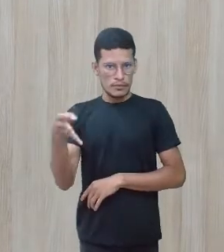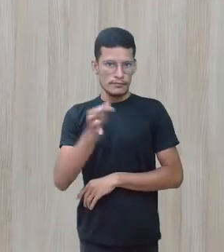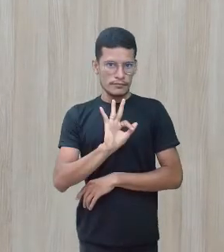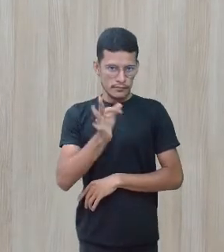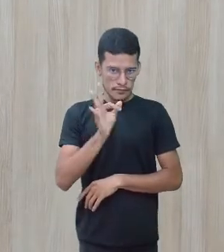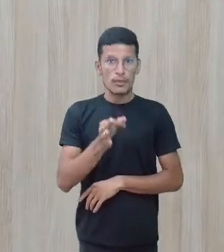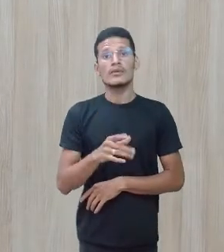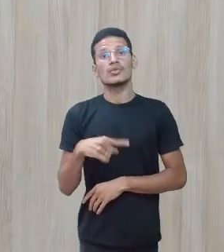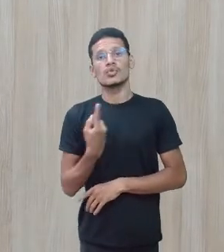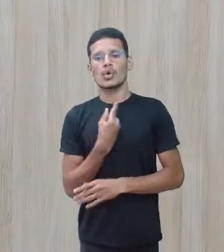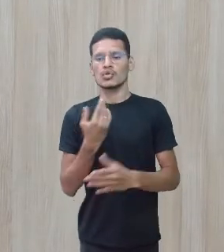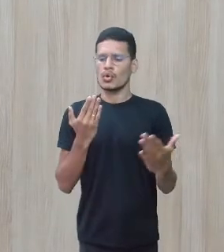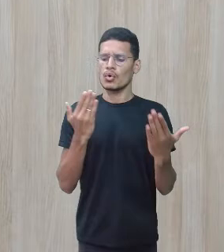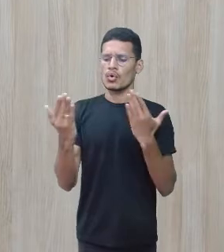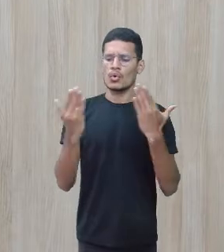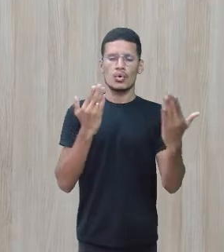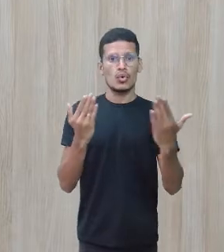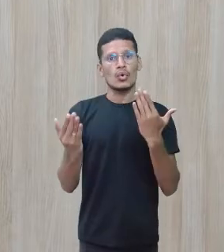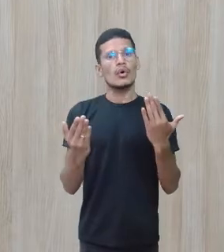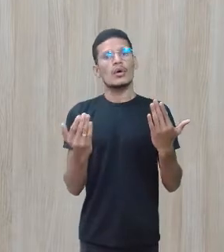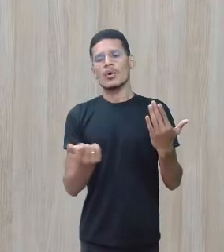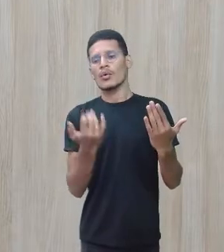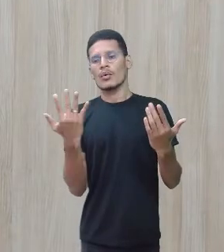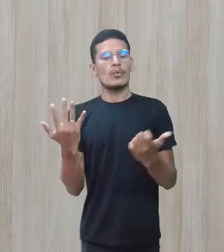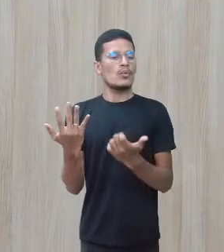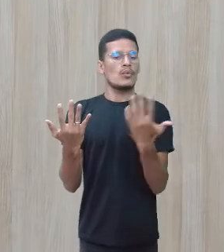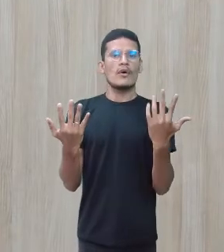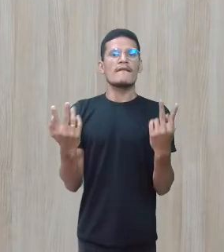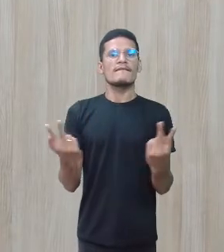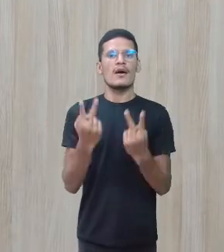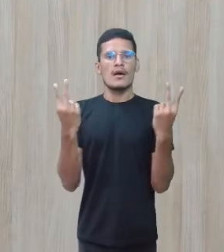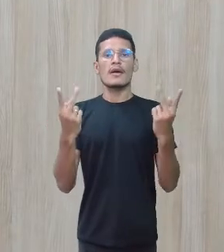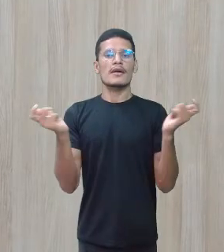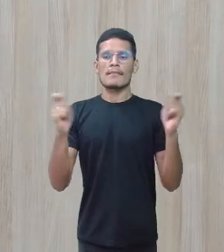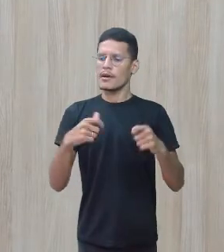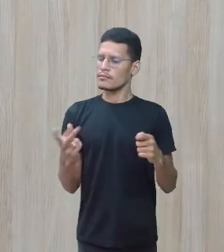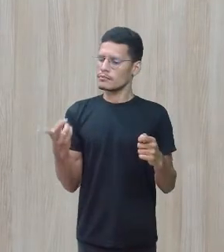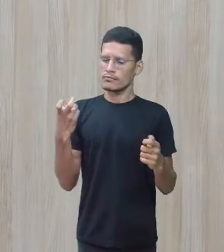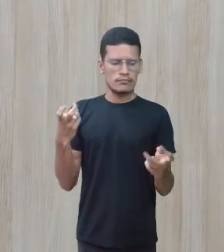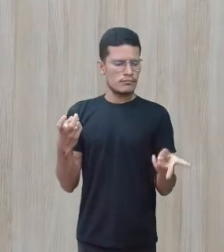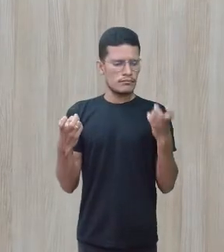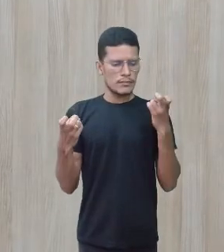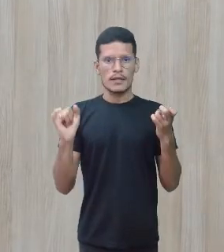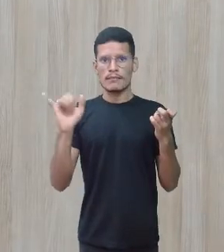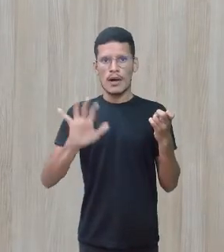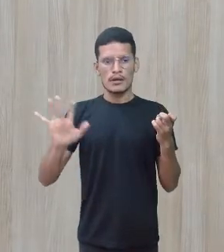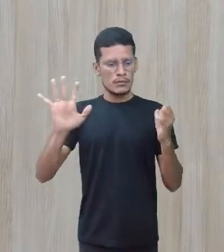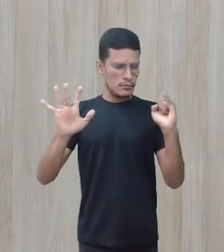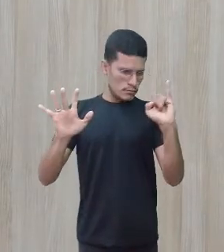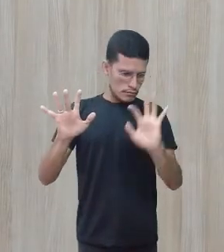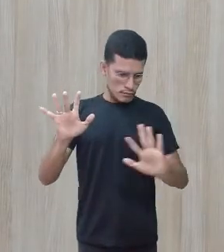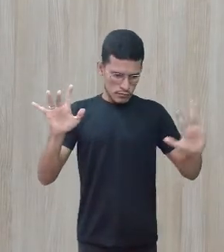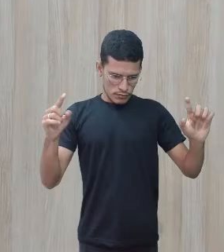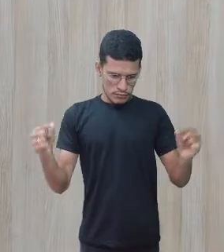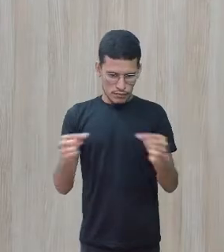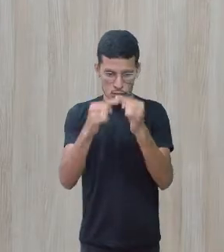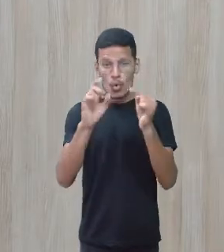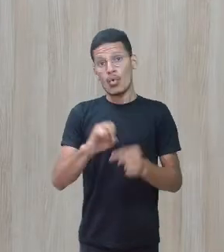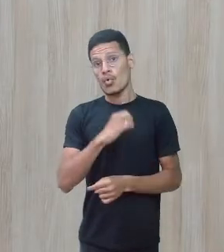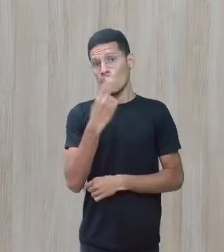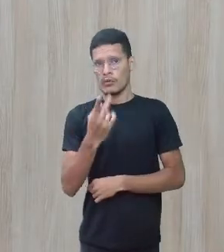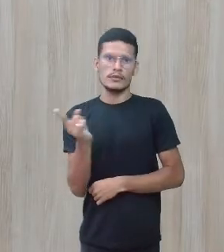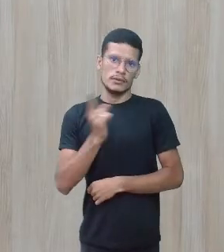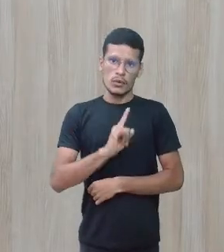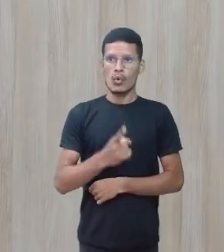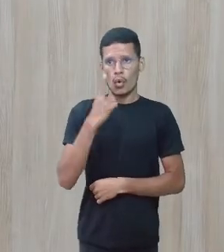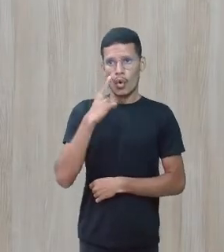gente vai começar a comparar esses valores e perceber se a gente tem figuras semelhantes ou não. Então, o que a gente começa a perceber aqui?